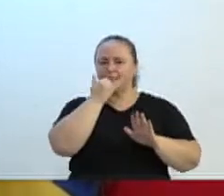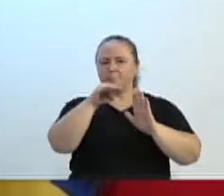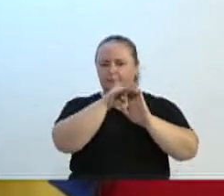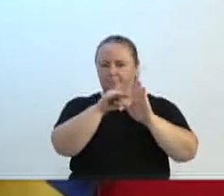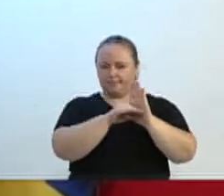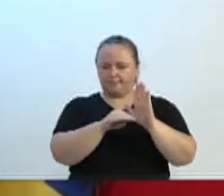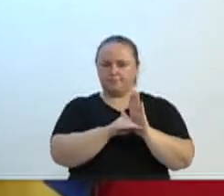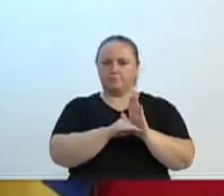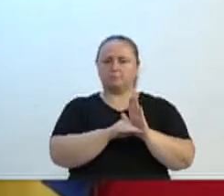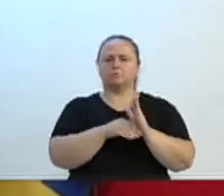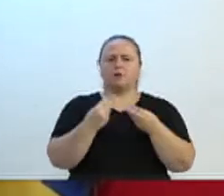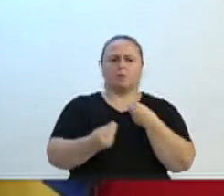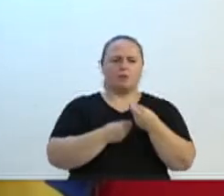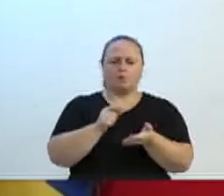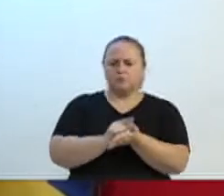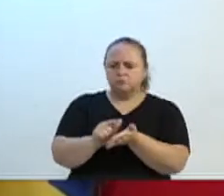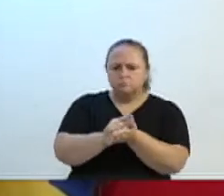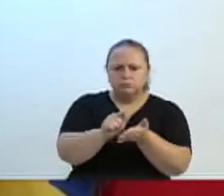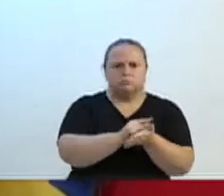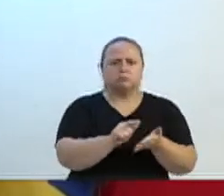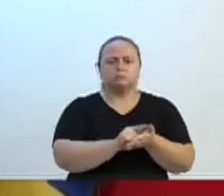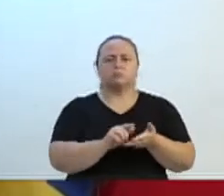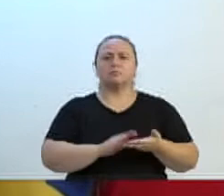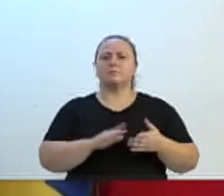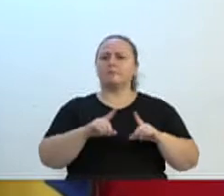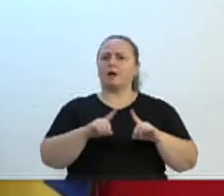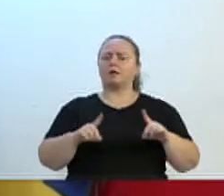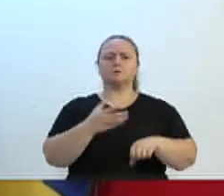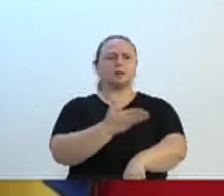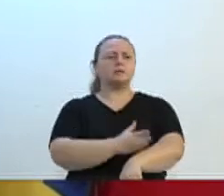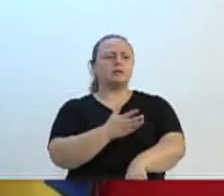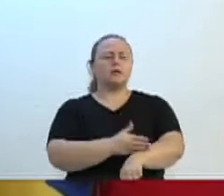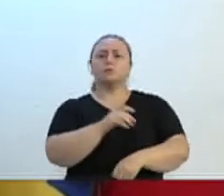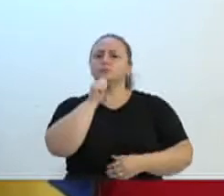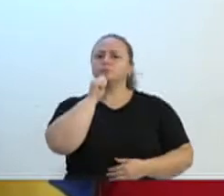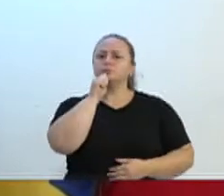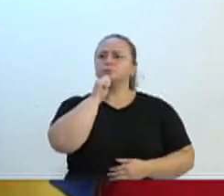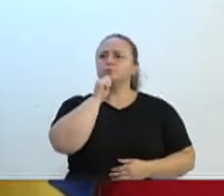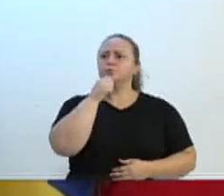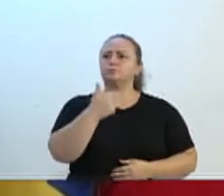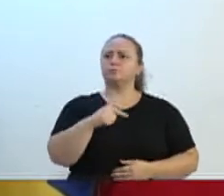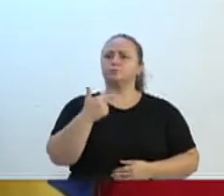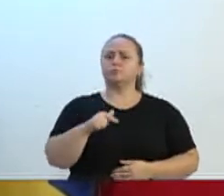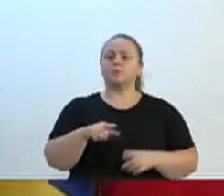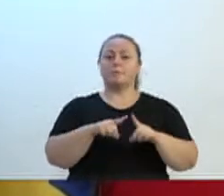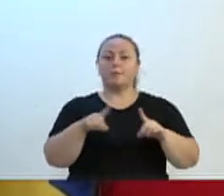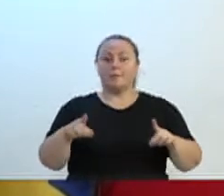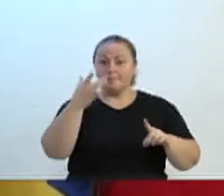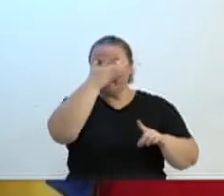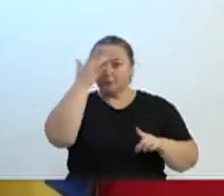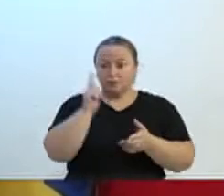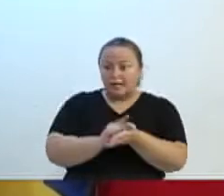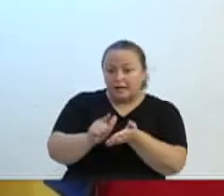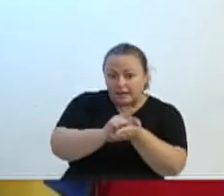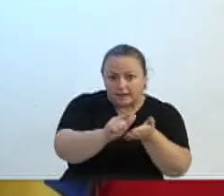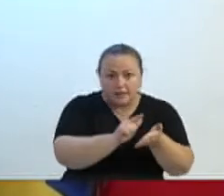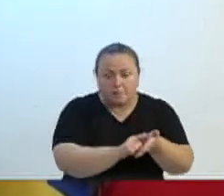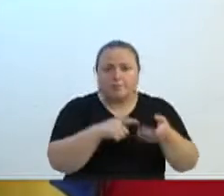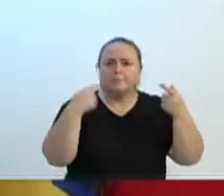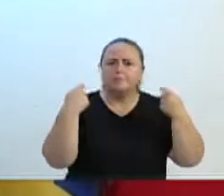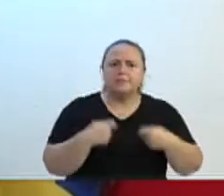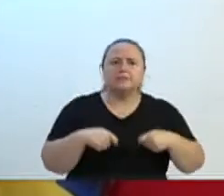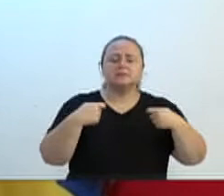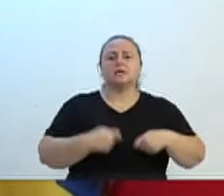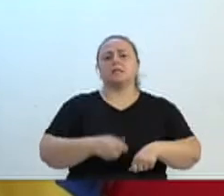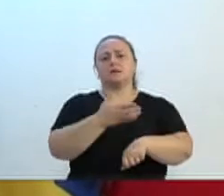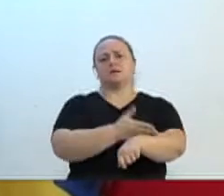local. Pasmem, a resposta é que eles não foram treinados. Precisa do treinamento, não basta ter um papel dizendo que